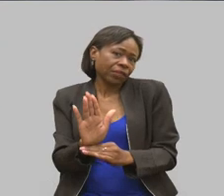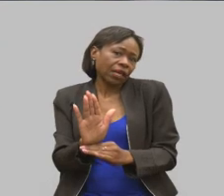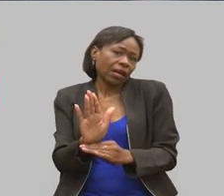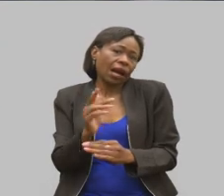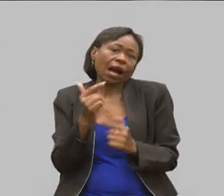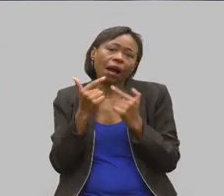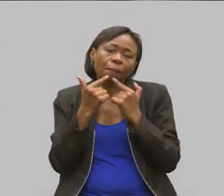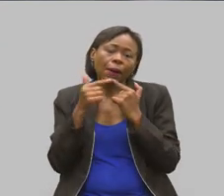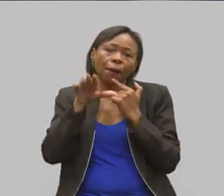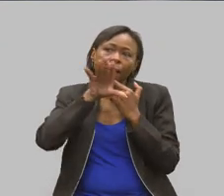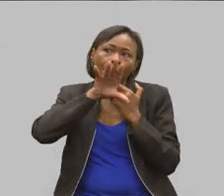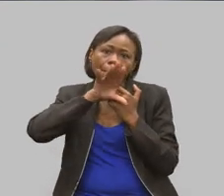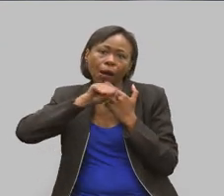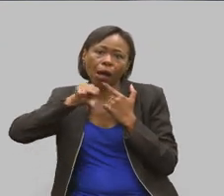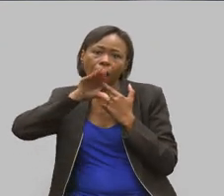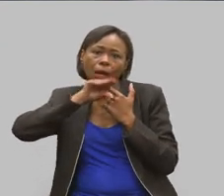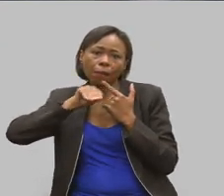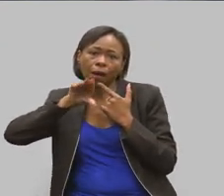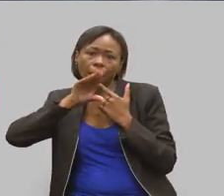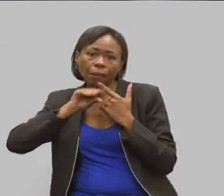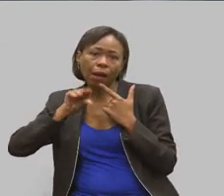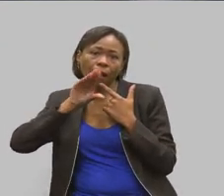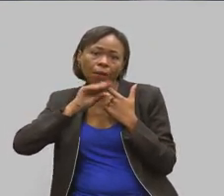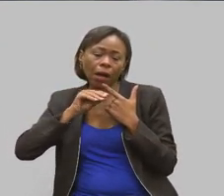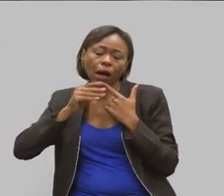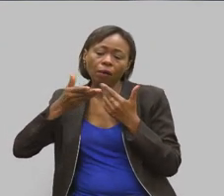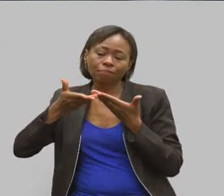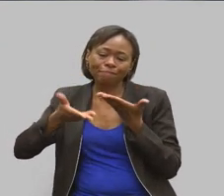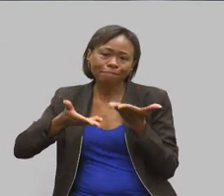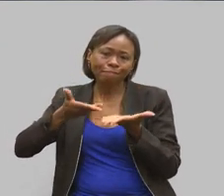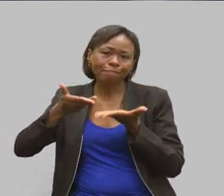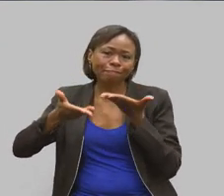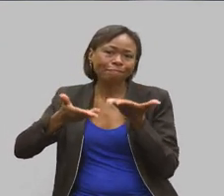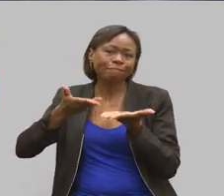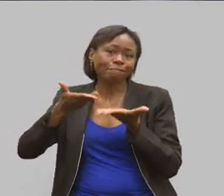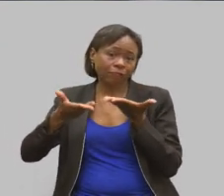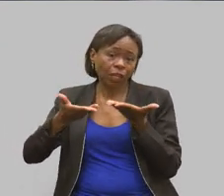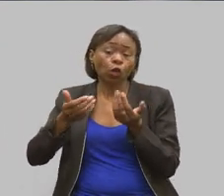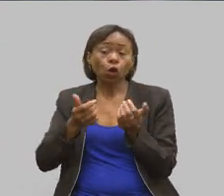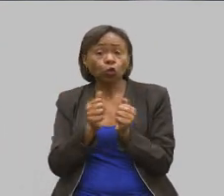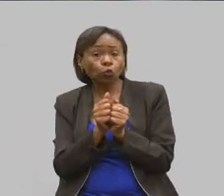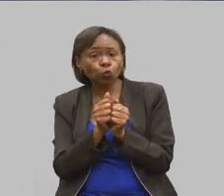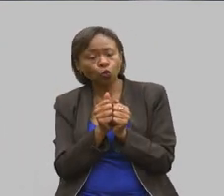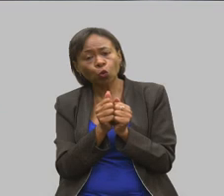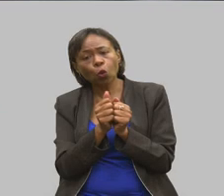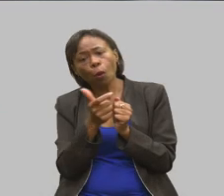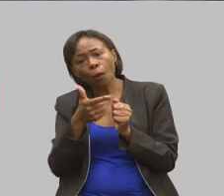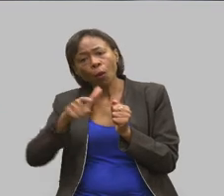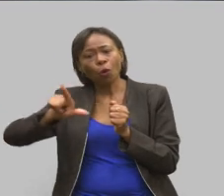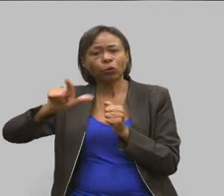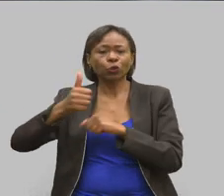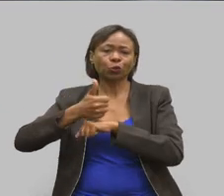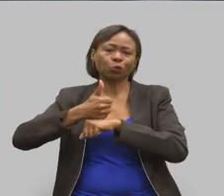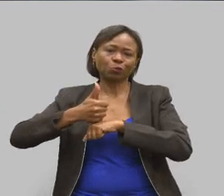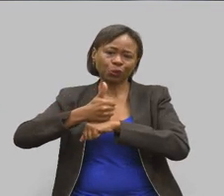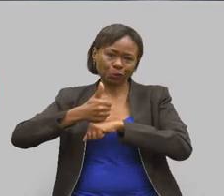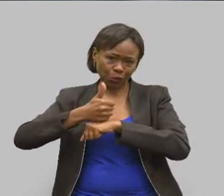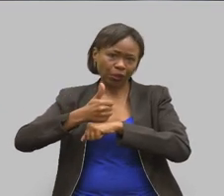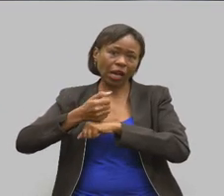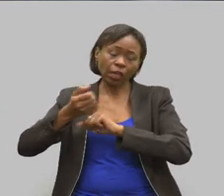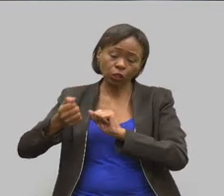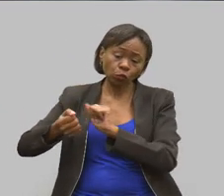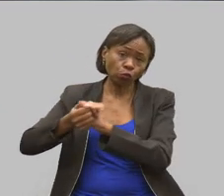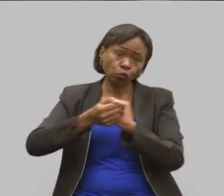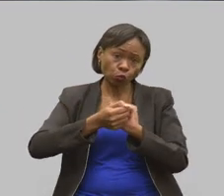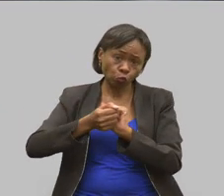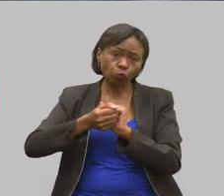fala no caso aí eh fazendo o papel de outros profissionais contribuindo com os outros profissionais então